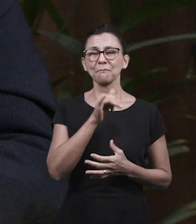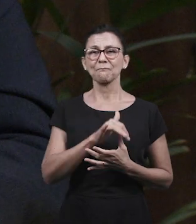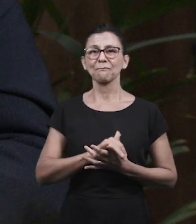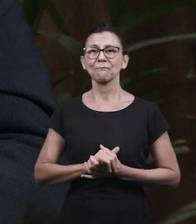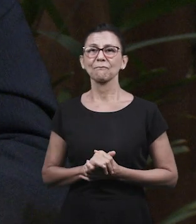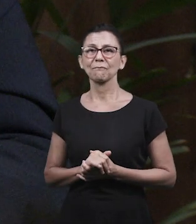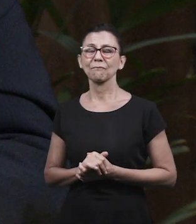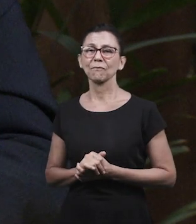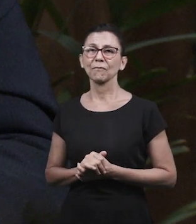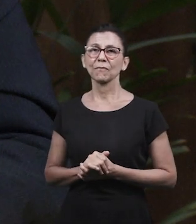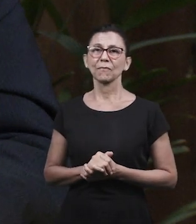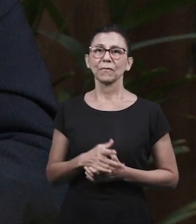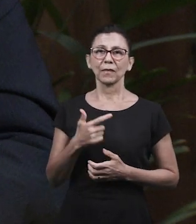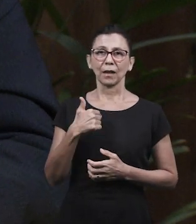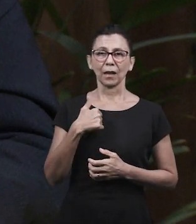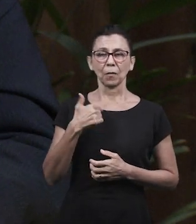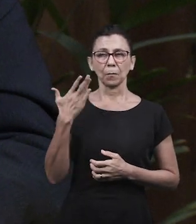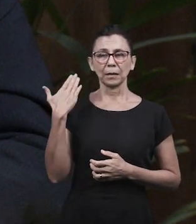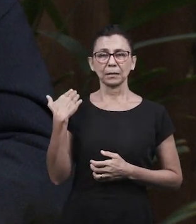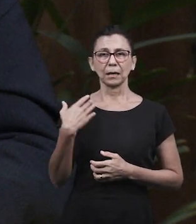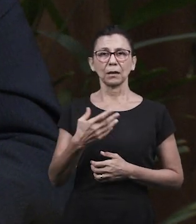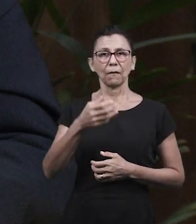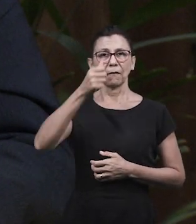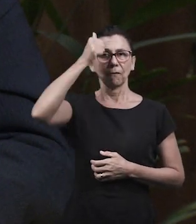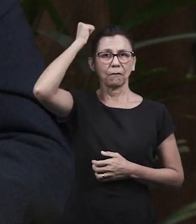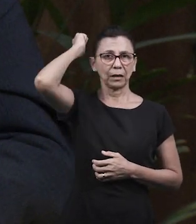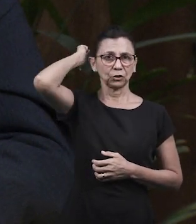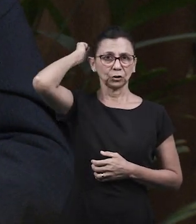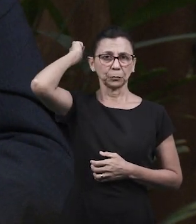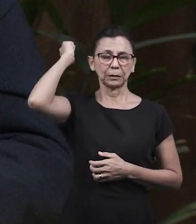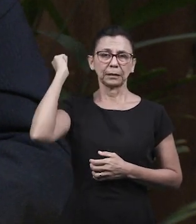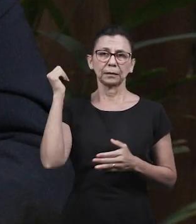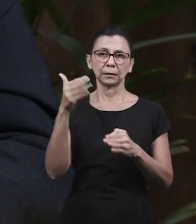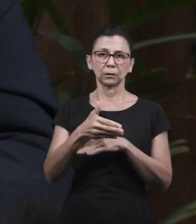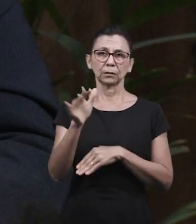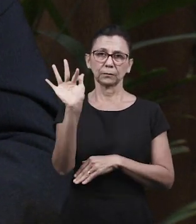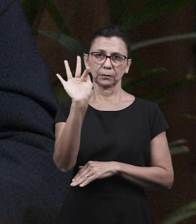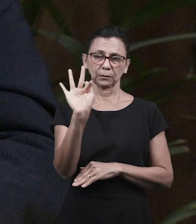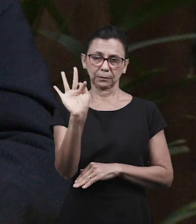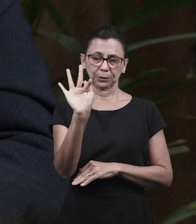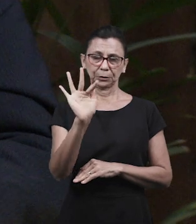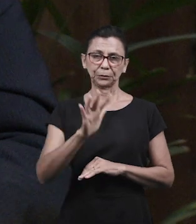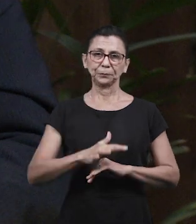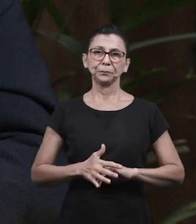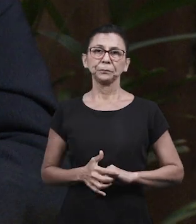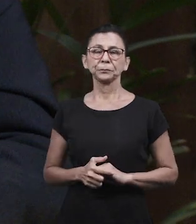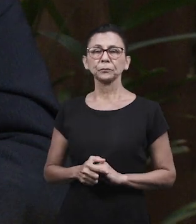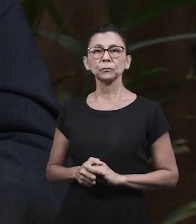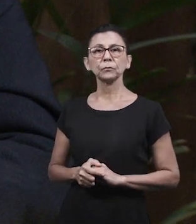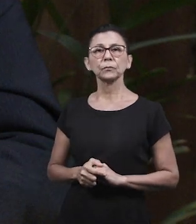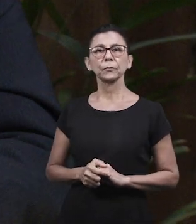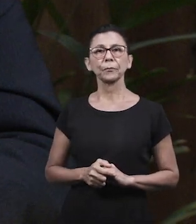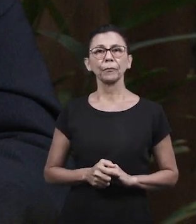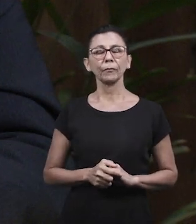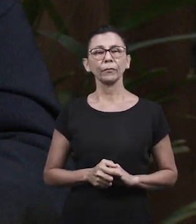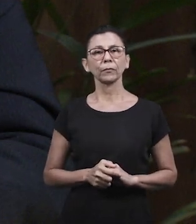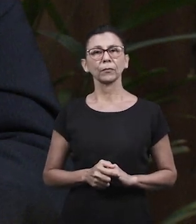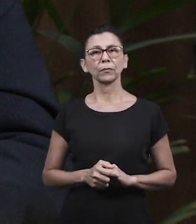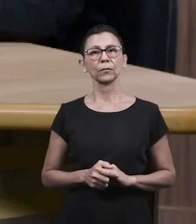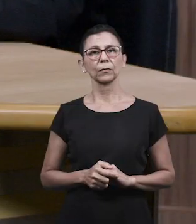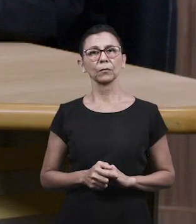Quando eu estava fazendo vestibular para a faculdade, e a